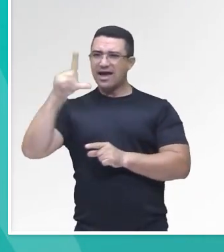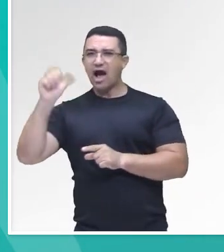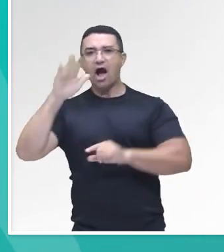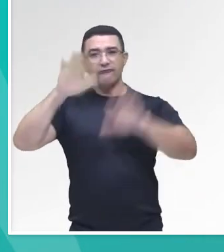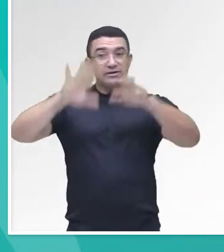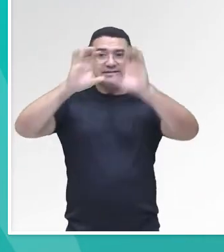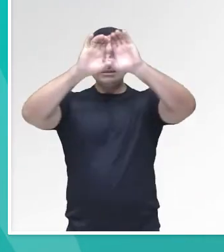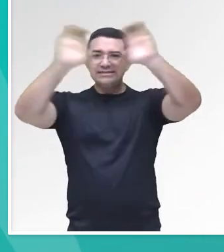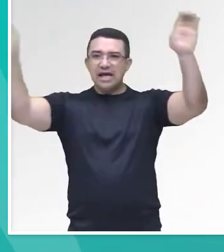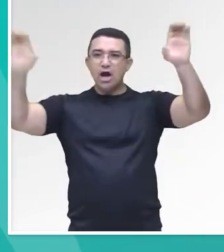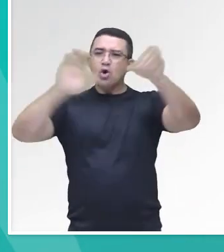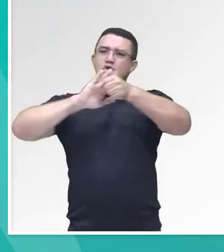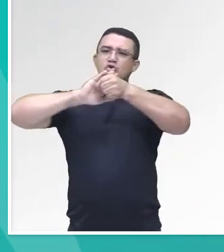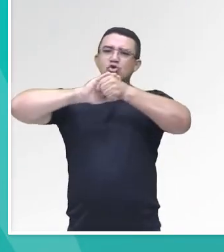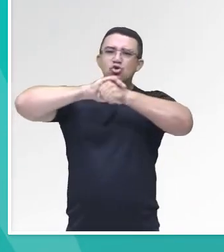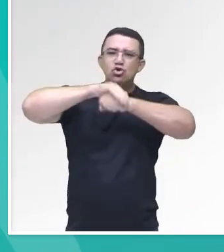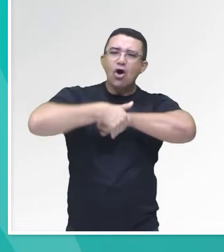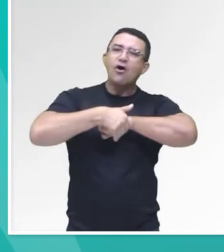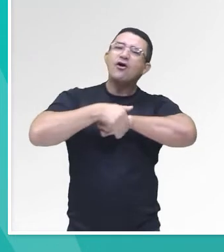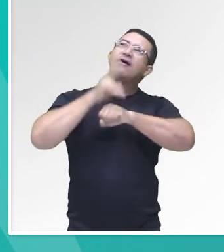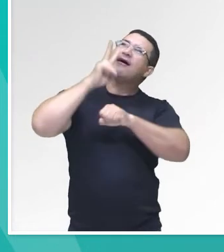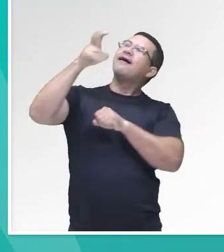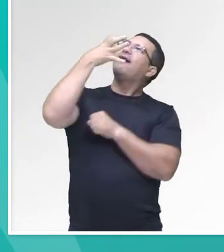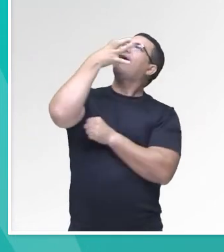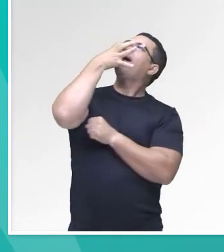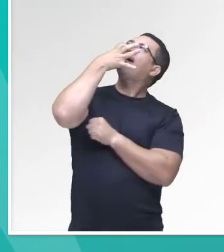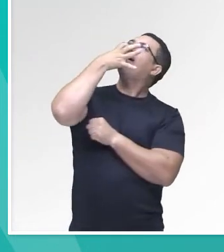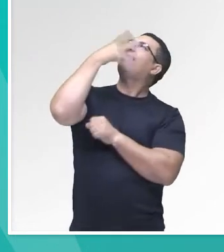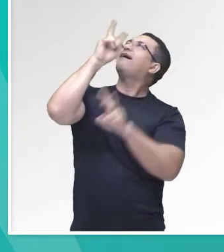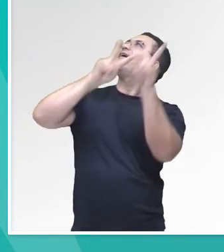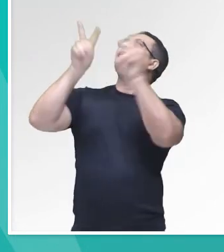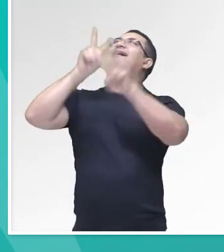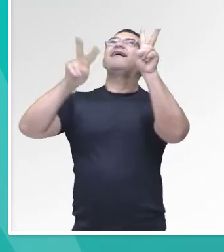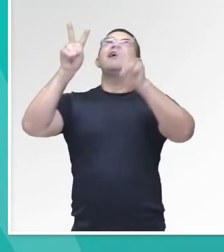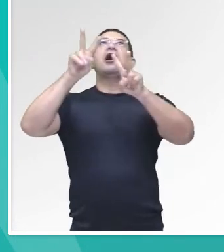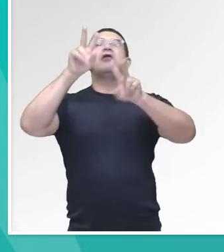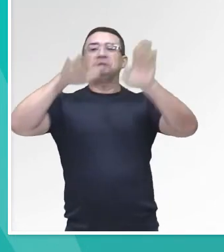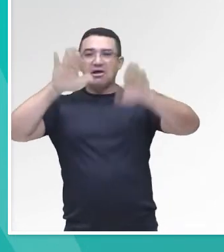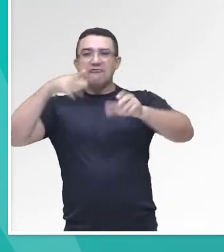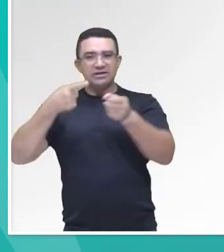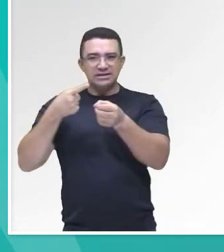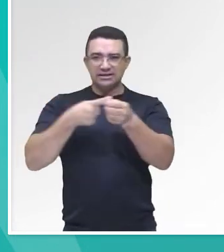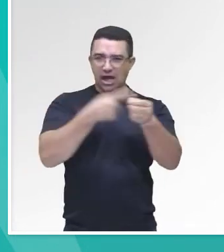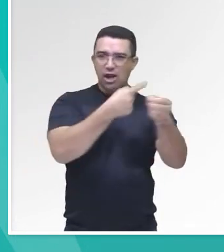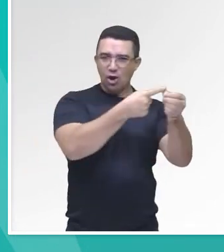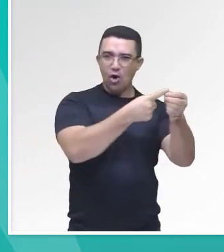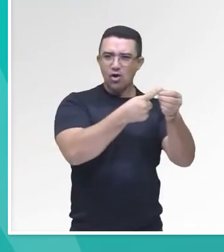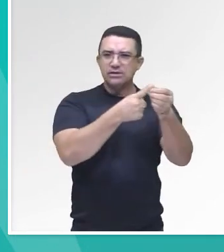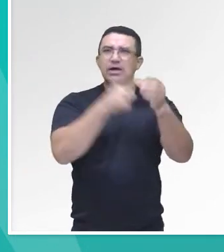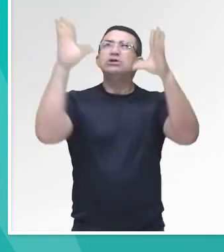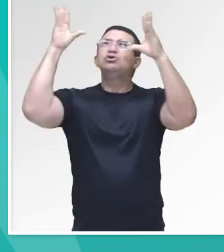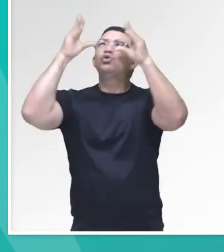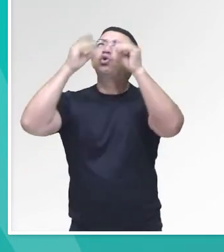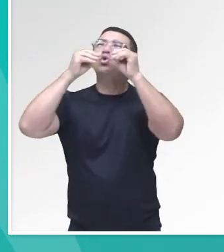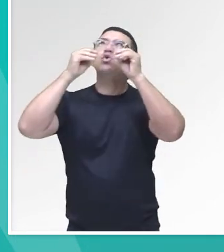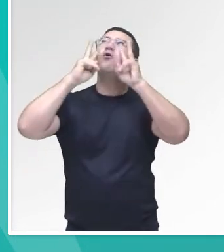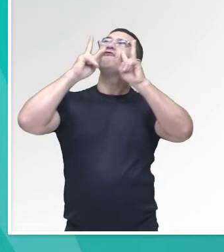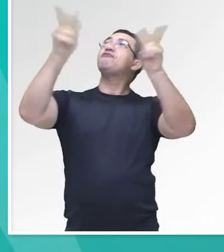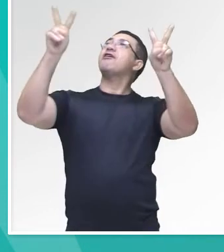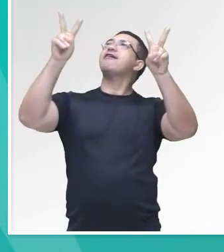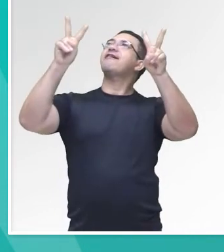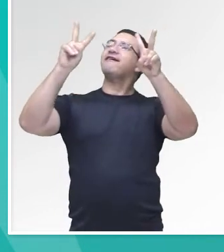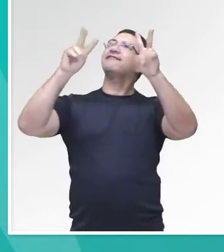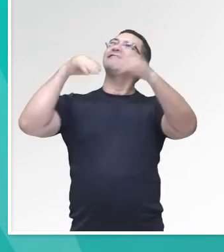não é verdade? Numa noite enluarada, quando no interior geralmente fica assim bastante escuro, né? A gente pode ir para fora,